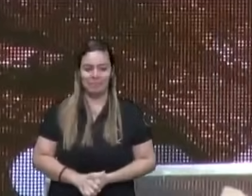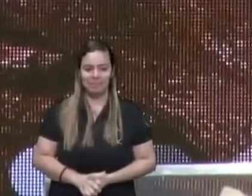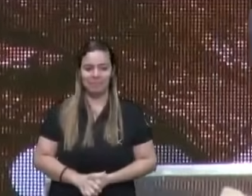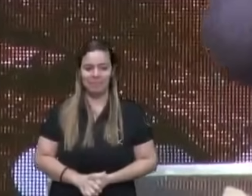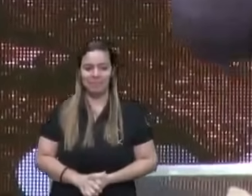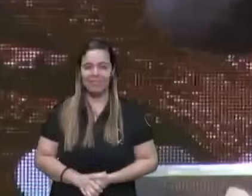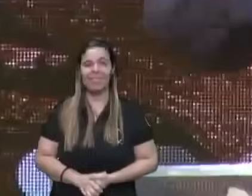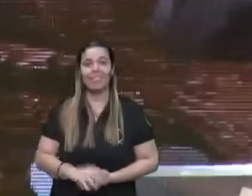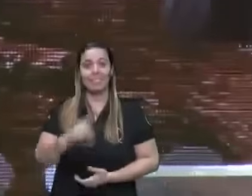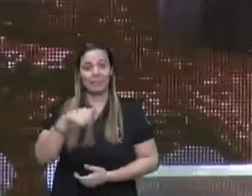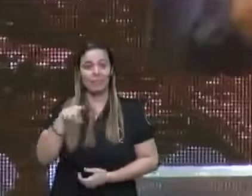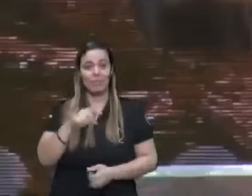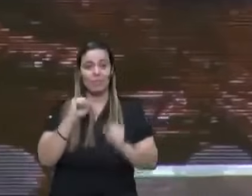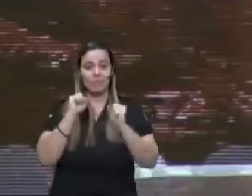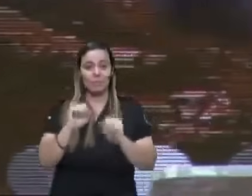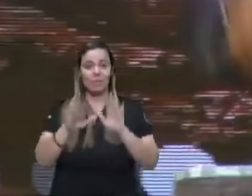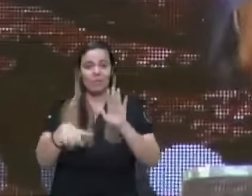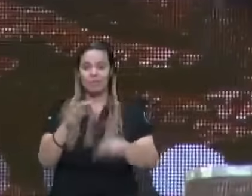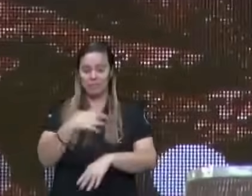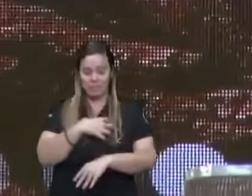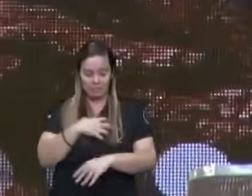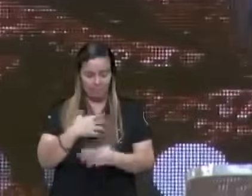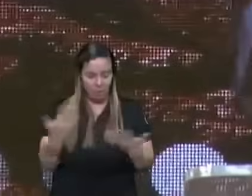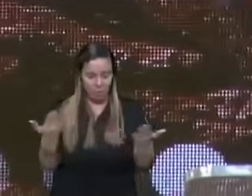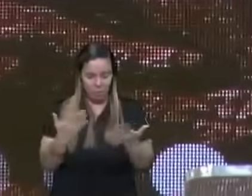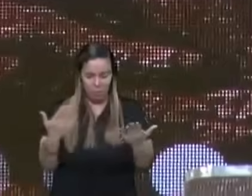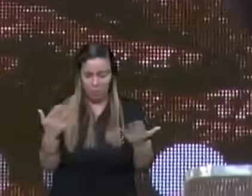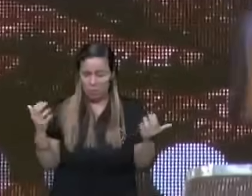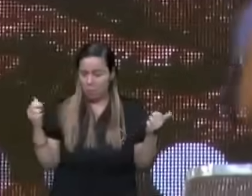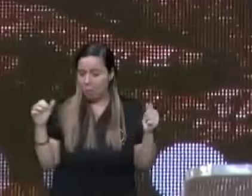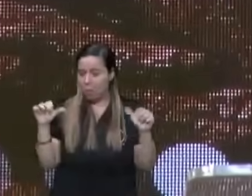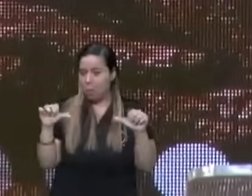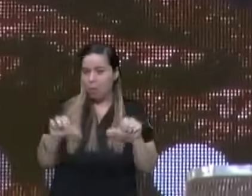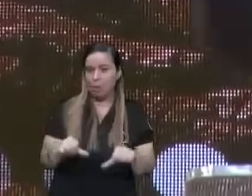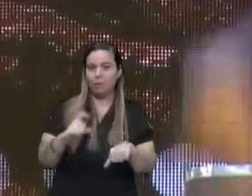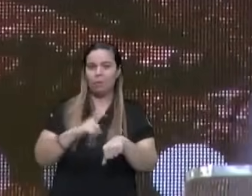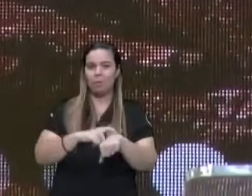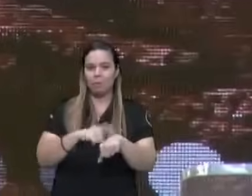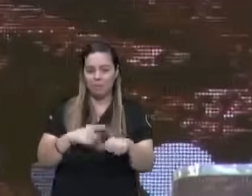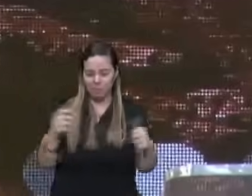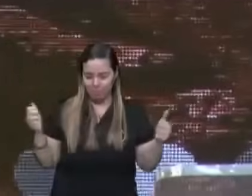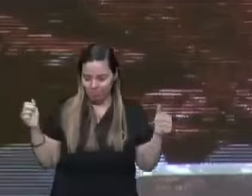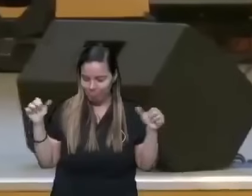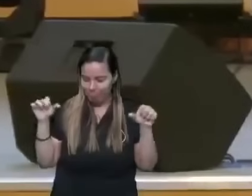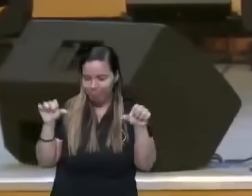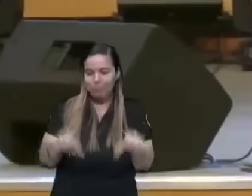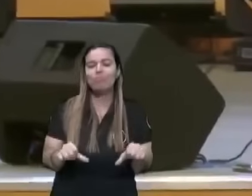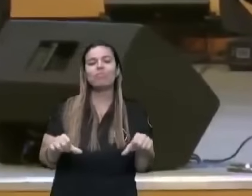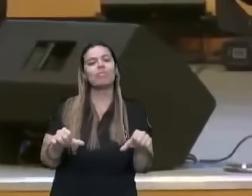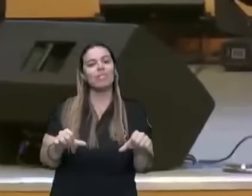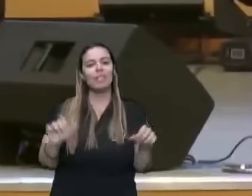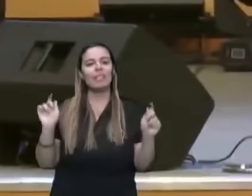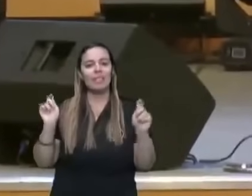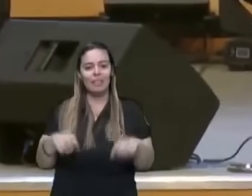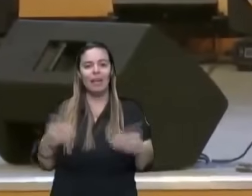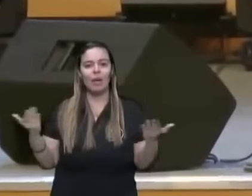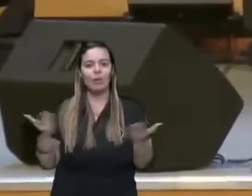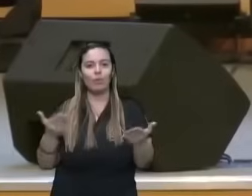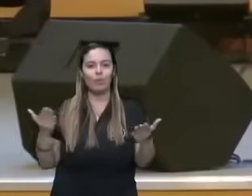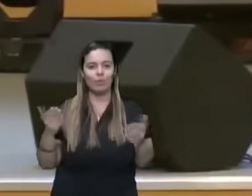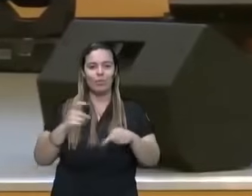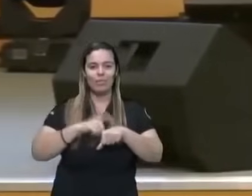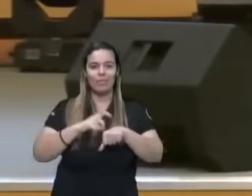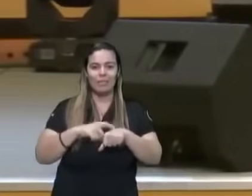Você pode estar vivendo hoje o pior momento da sua vida, você pode estar nesse